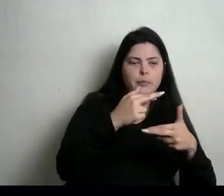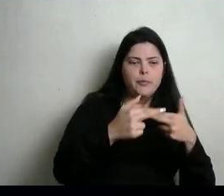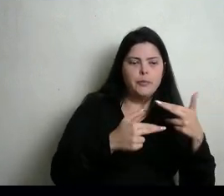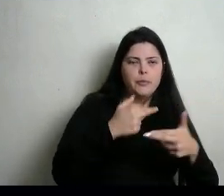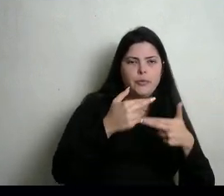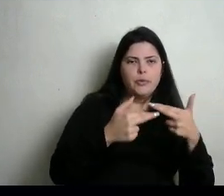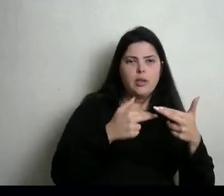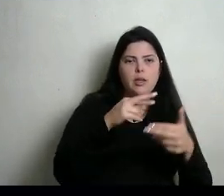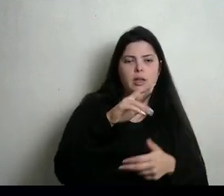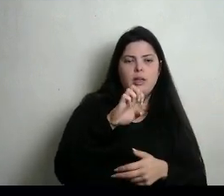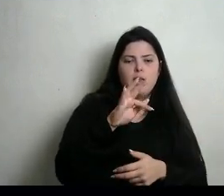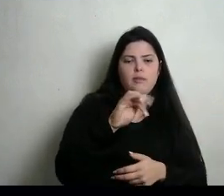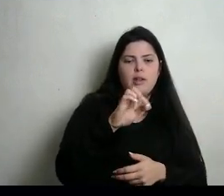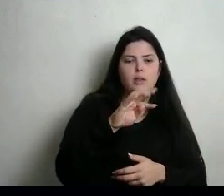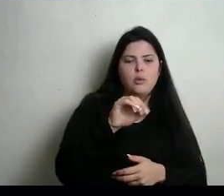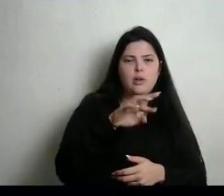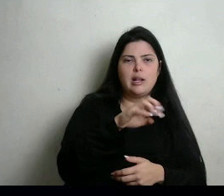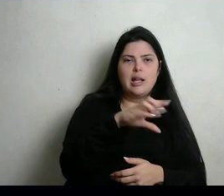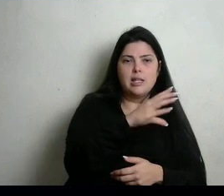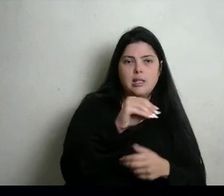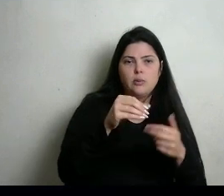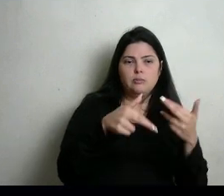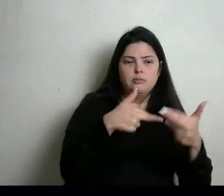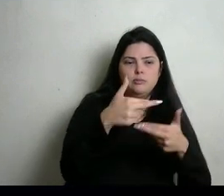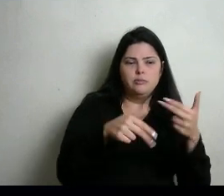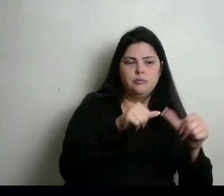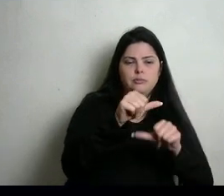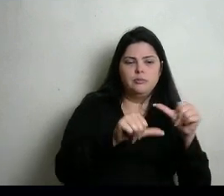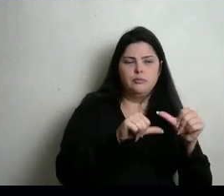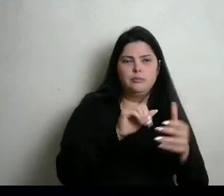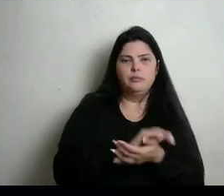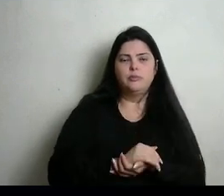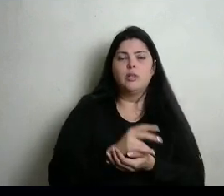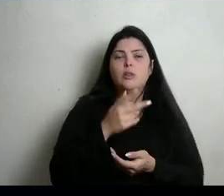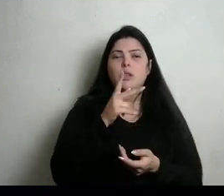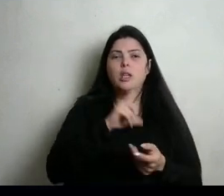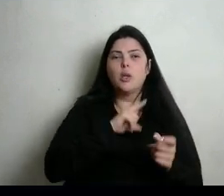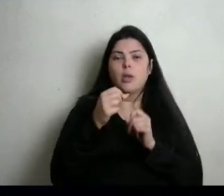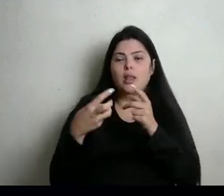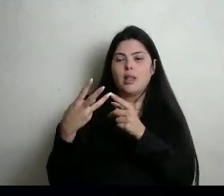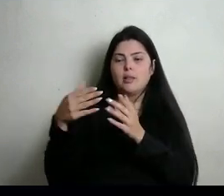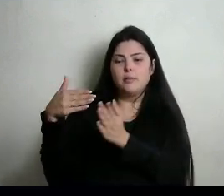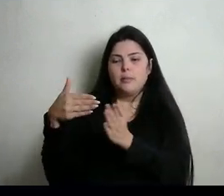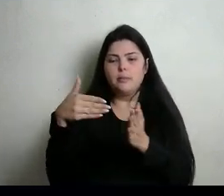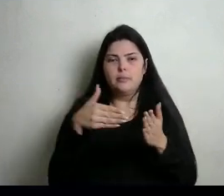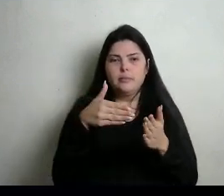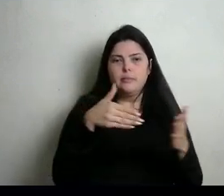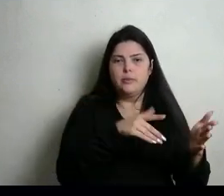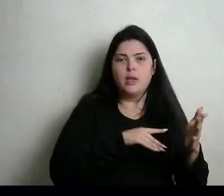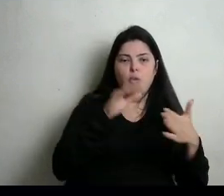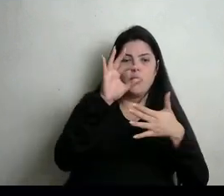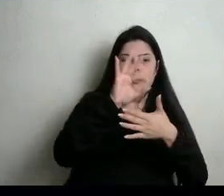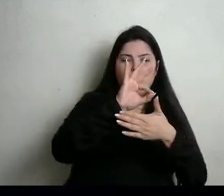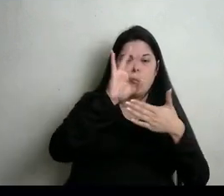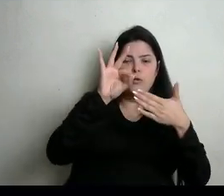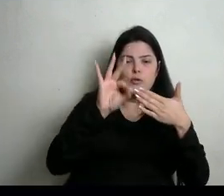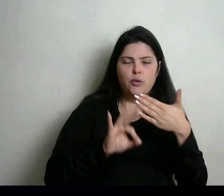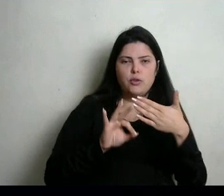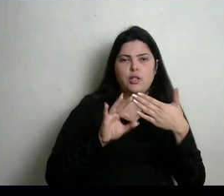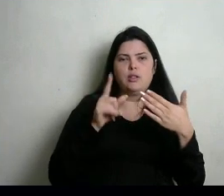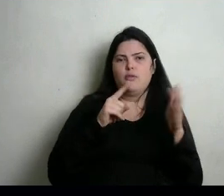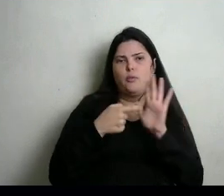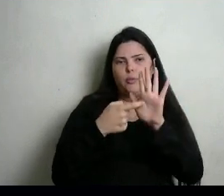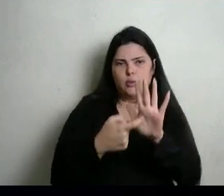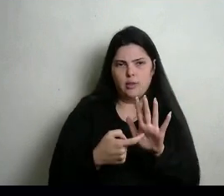E a partir do momento que eu tenho essa API criada em Express que tem 3 rotas, eu consigo ter um front-end, que eu não vou mostrar aqui, mas eu